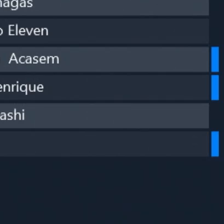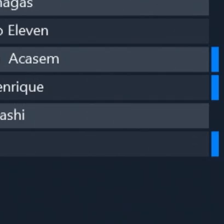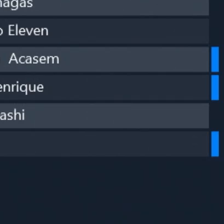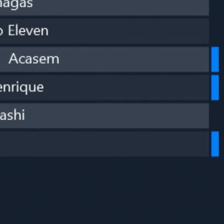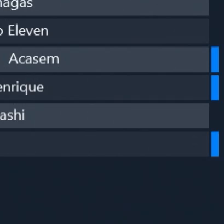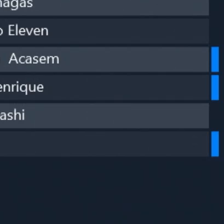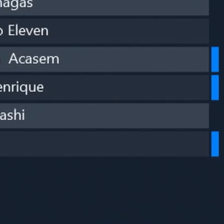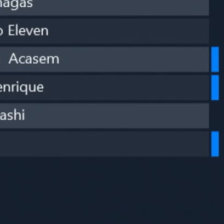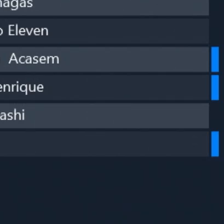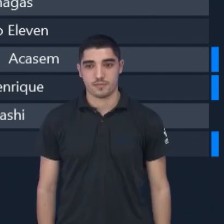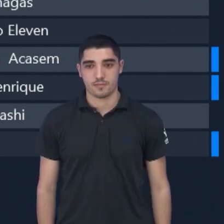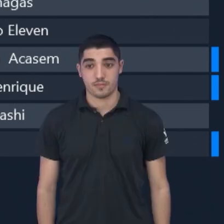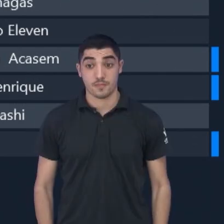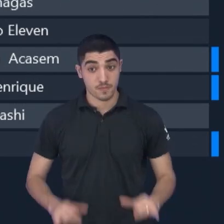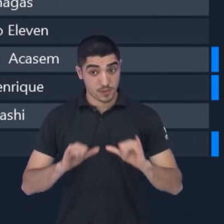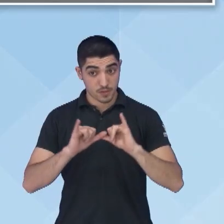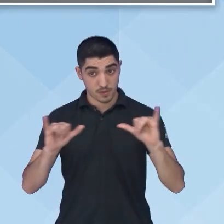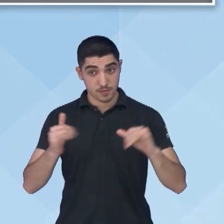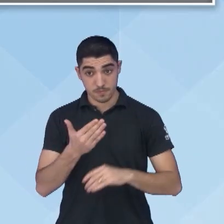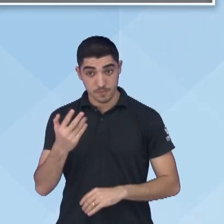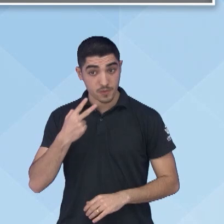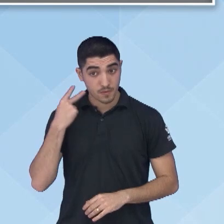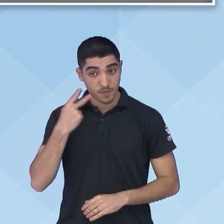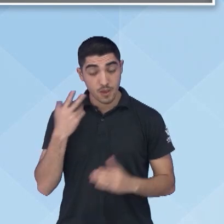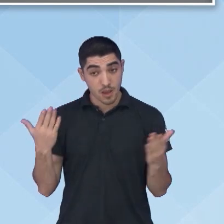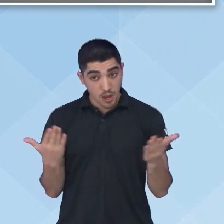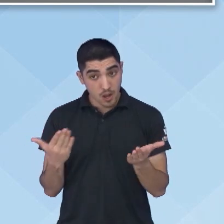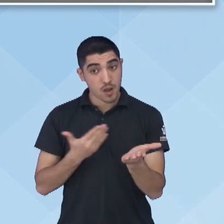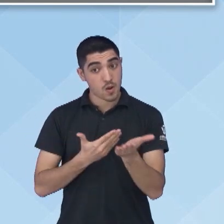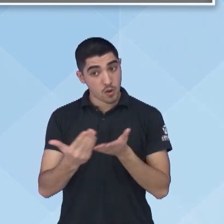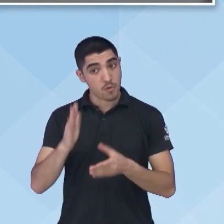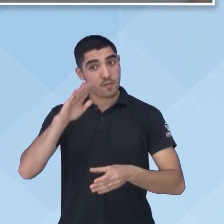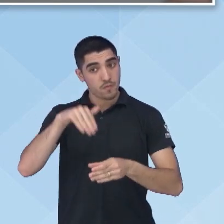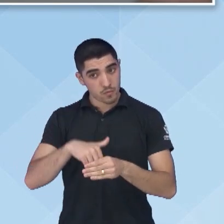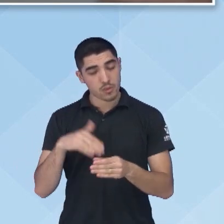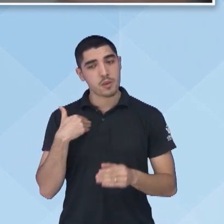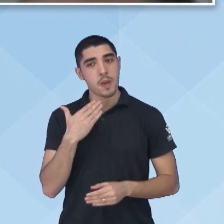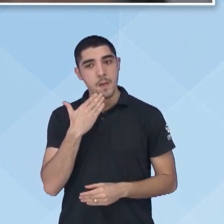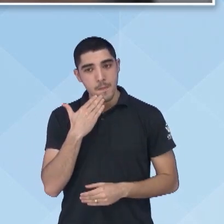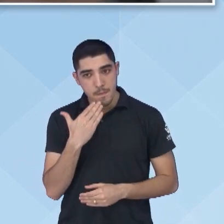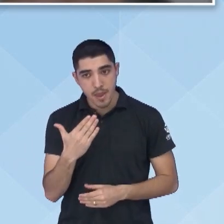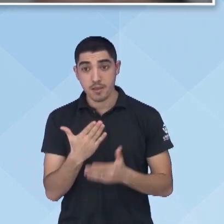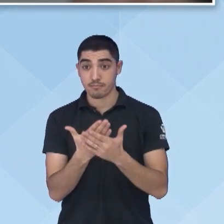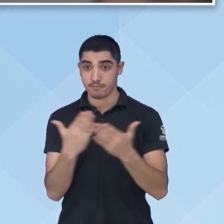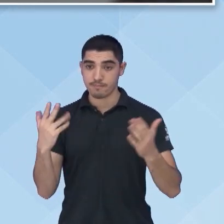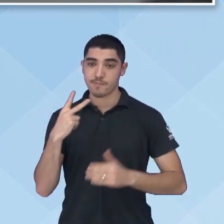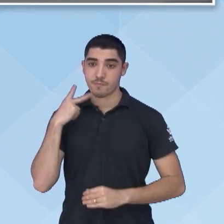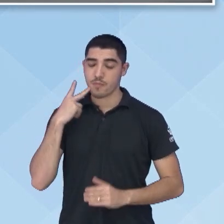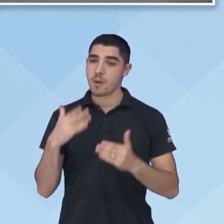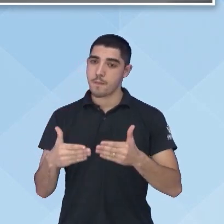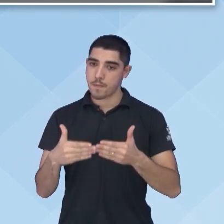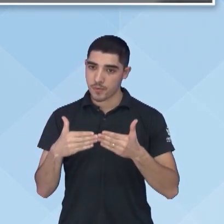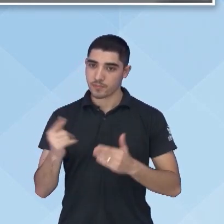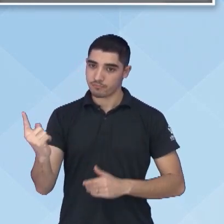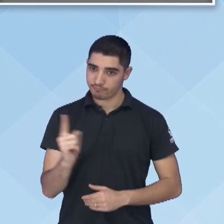Lembrando aos nobres vereadores que nós estamos no processo de votação. Então, peço aos vereadores...